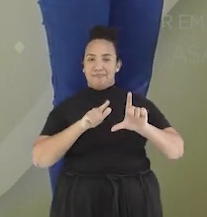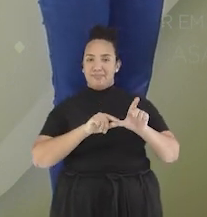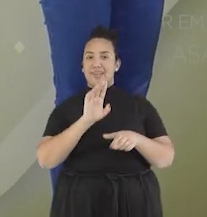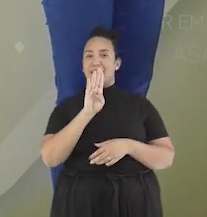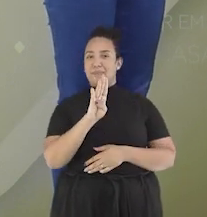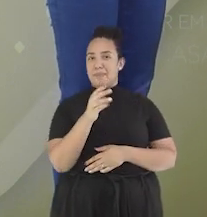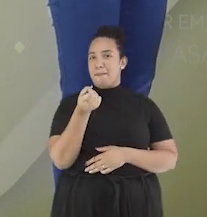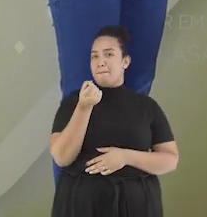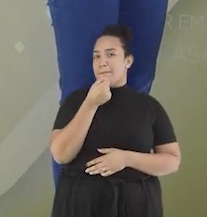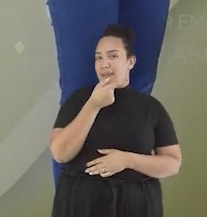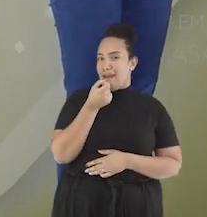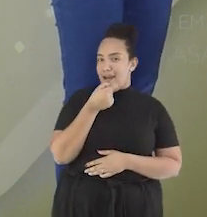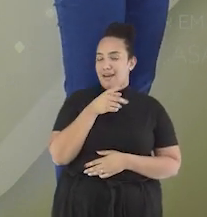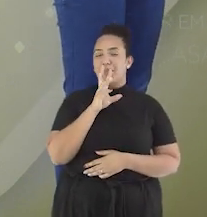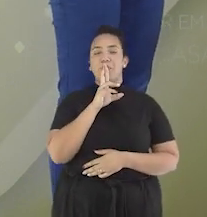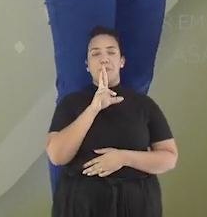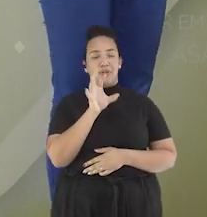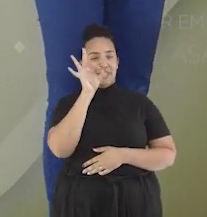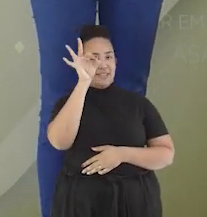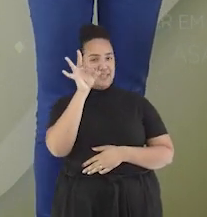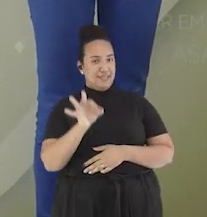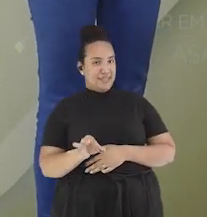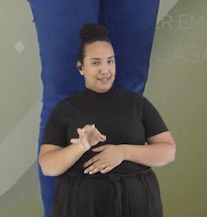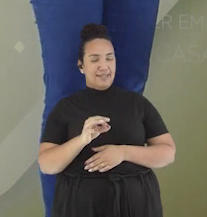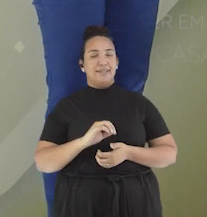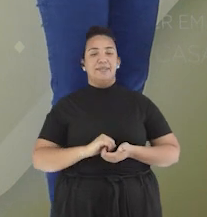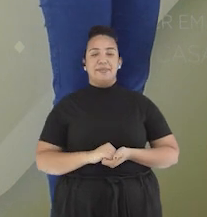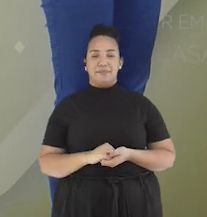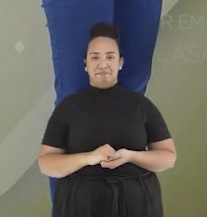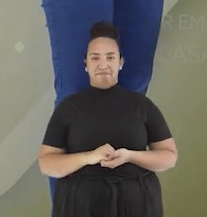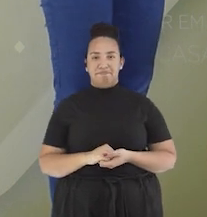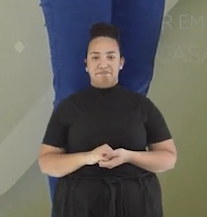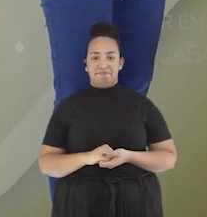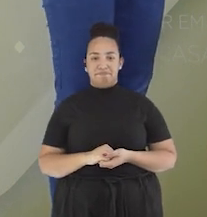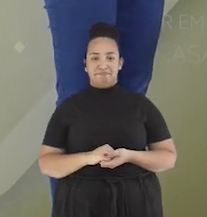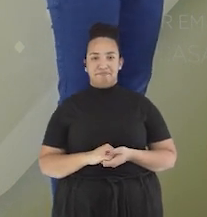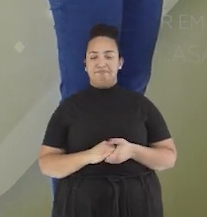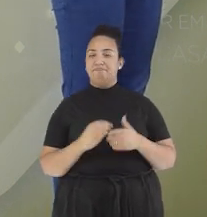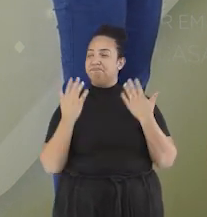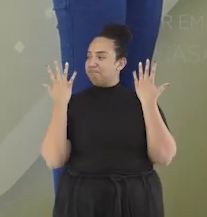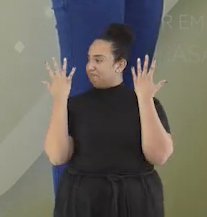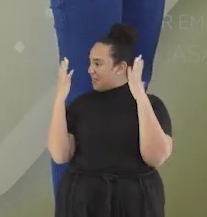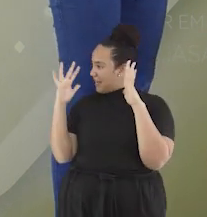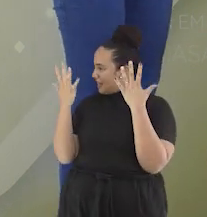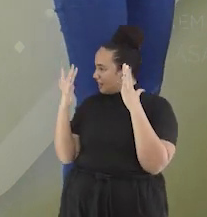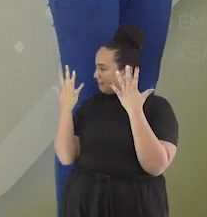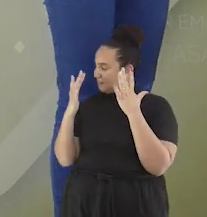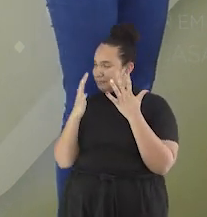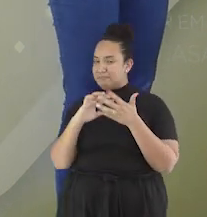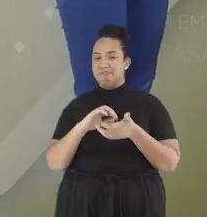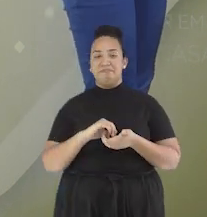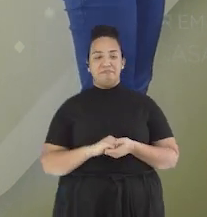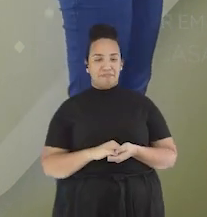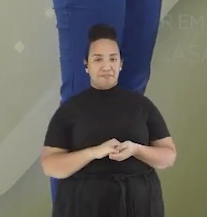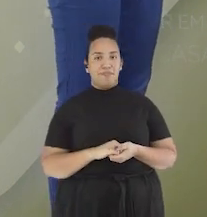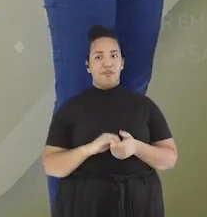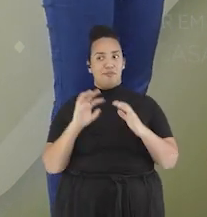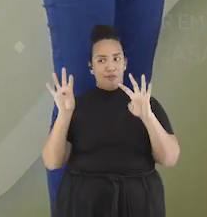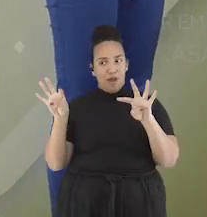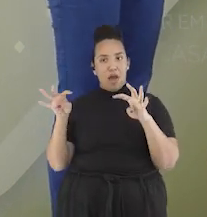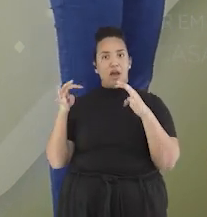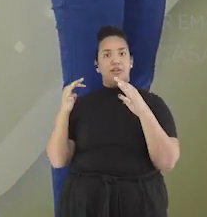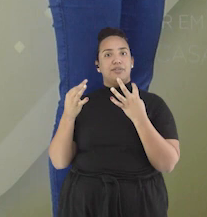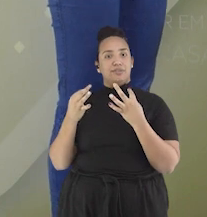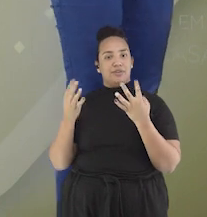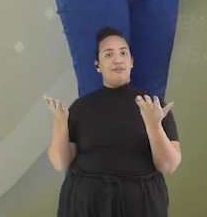Letra B, piada. A resposta está correta. Muito bem, Heloísa. Parabéns. Você prestou muita